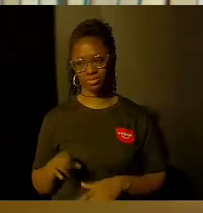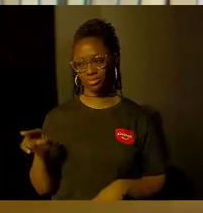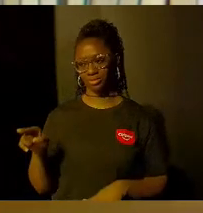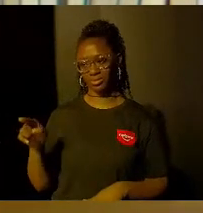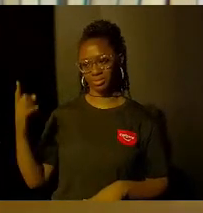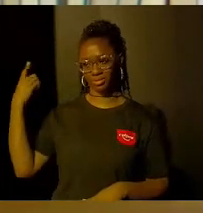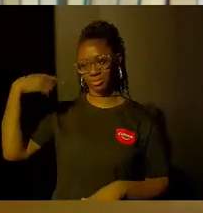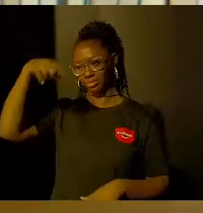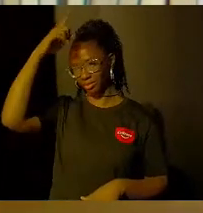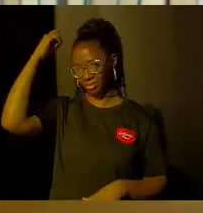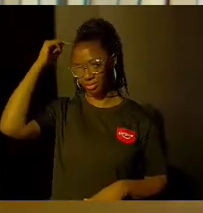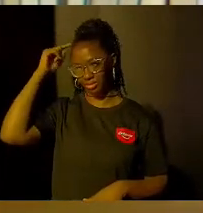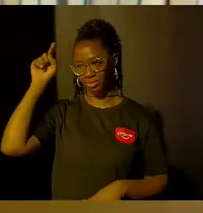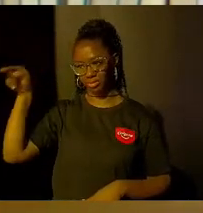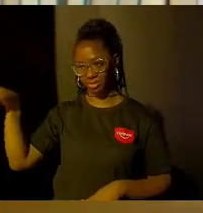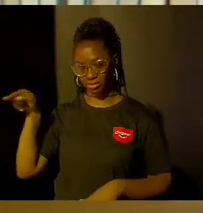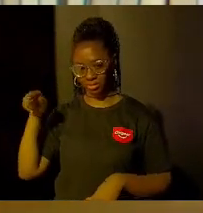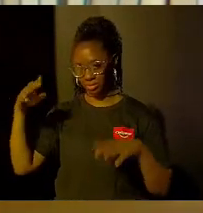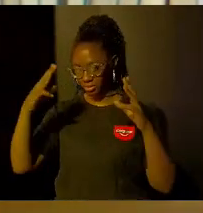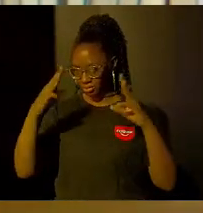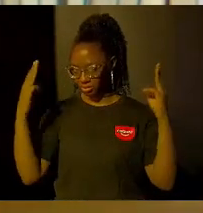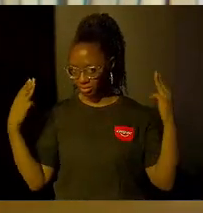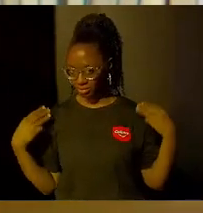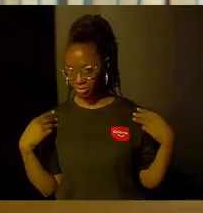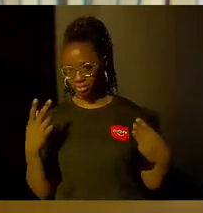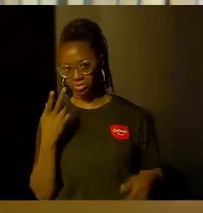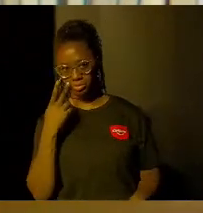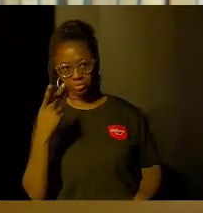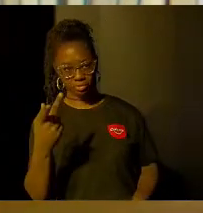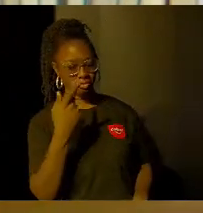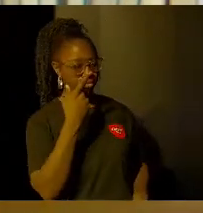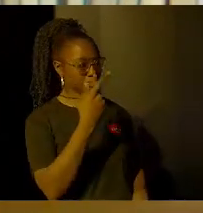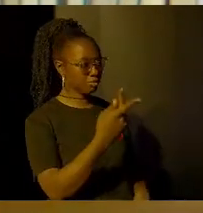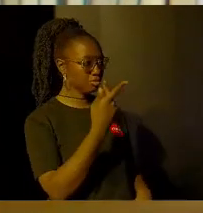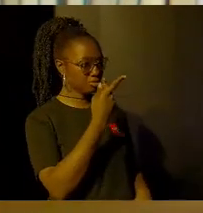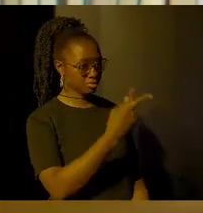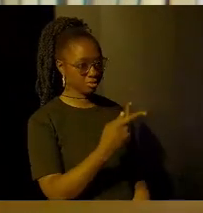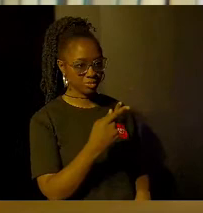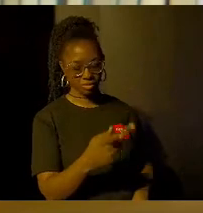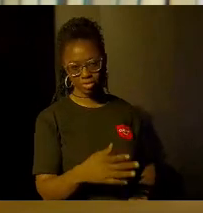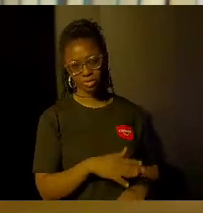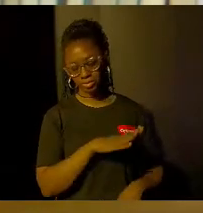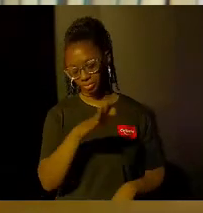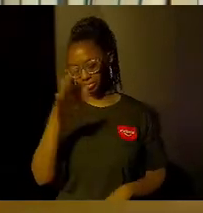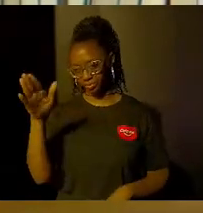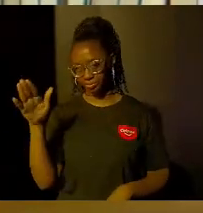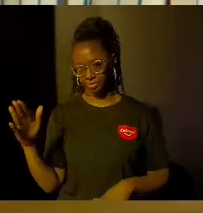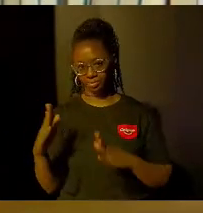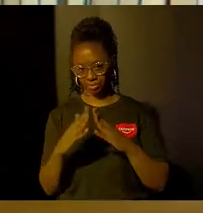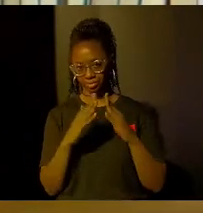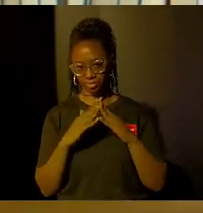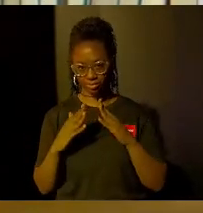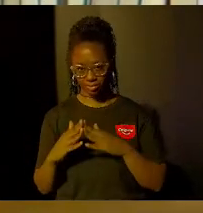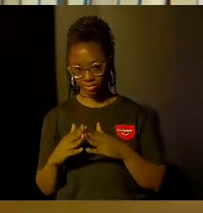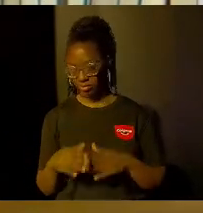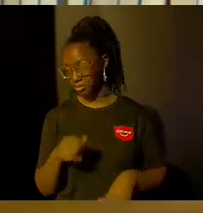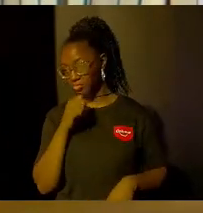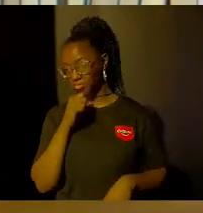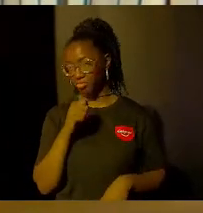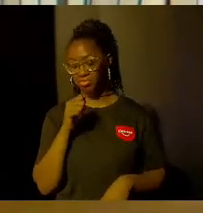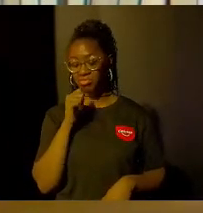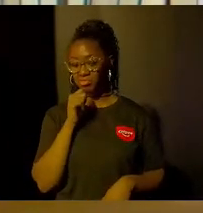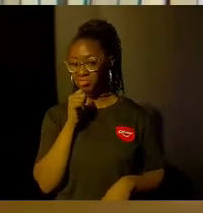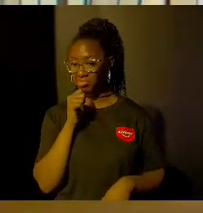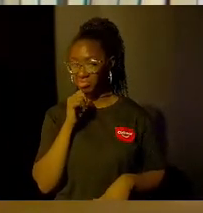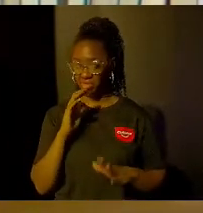no oratório que visitava os apartamentos do bairro ficaria sem rezas quando chegasse a vez de